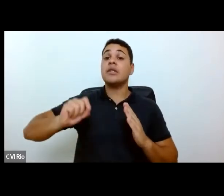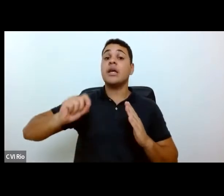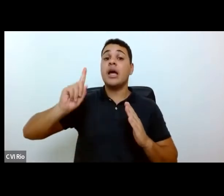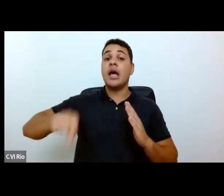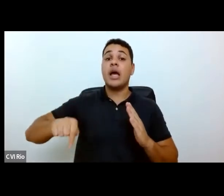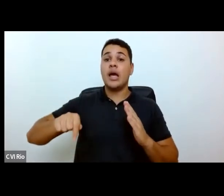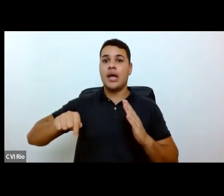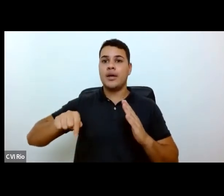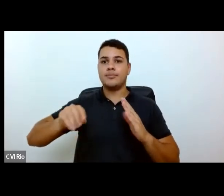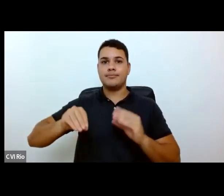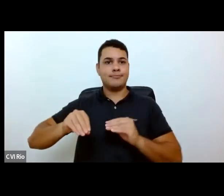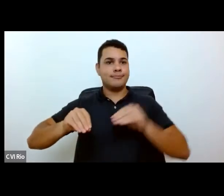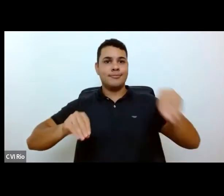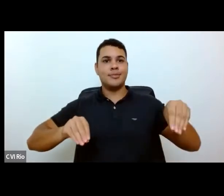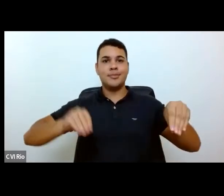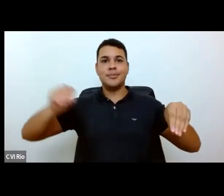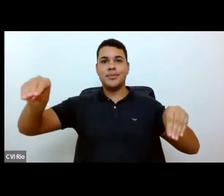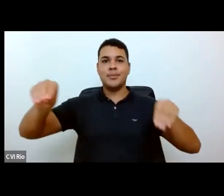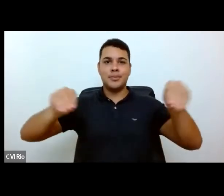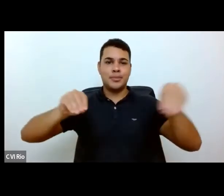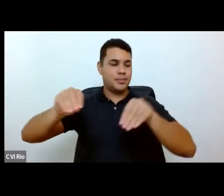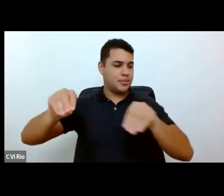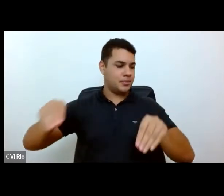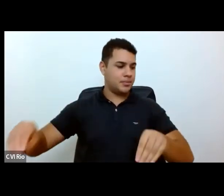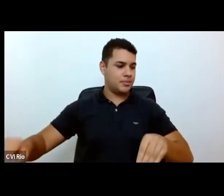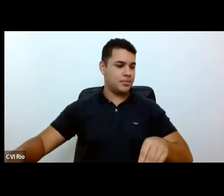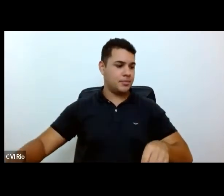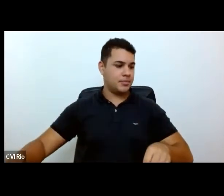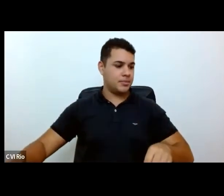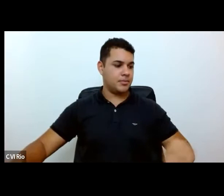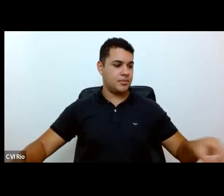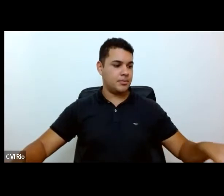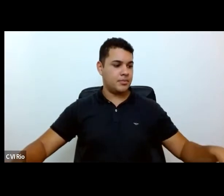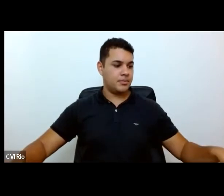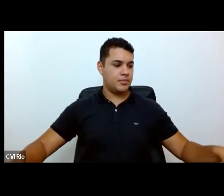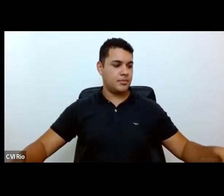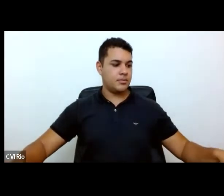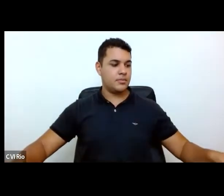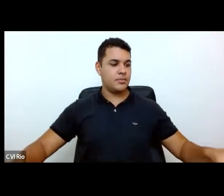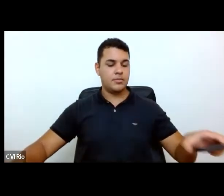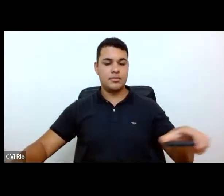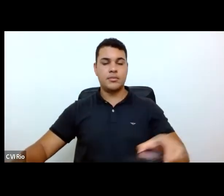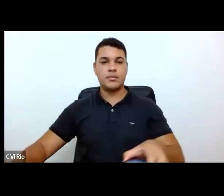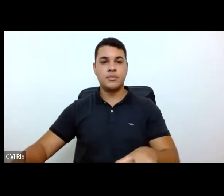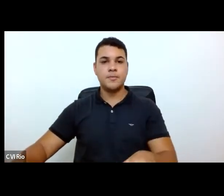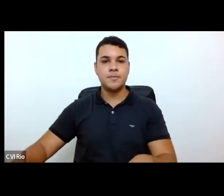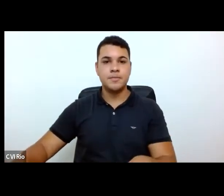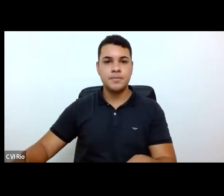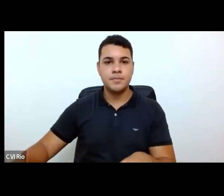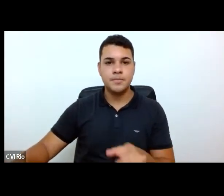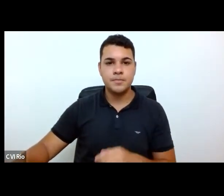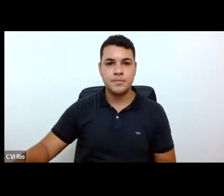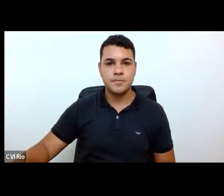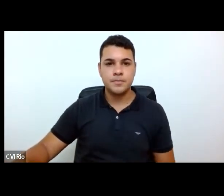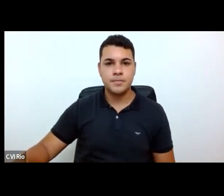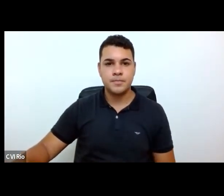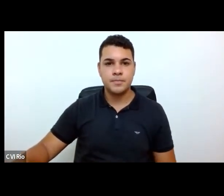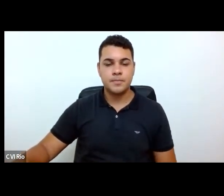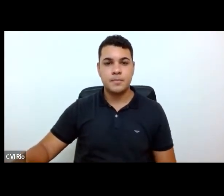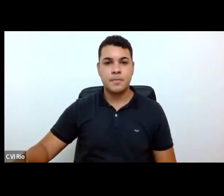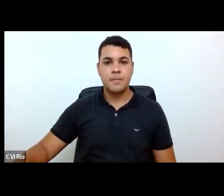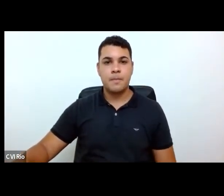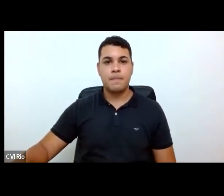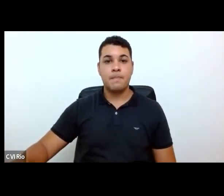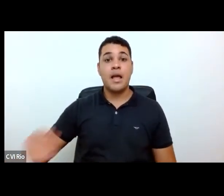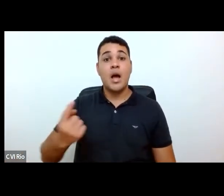impactou muito, porque a última que eu perguntei, ela falou, minha filha, eu não contribuía muito, não. A única coisa que eu fazia era ter que abrir